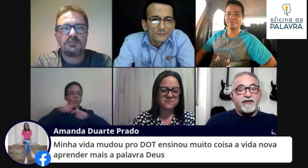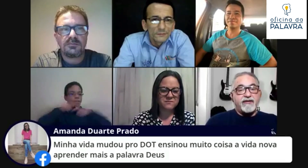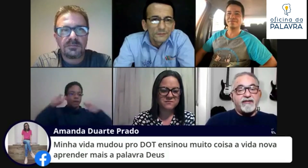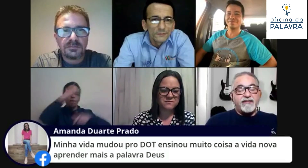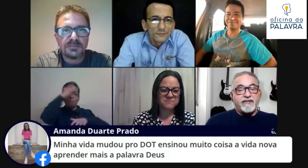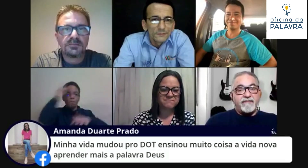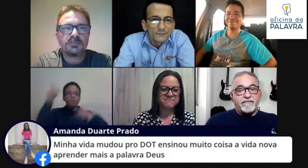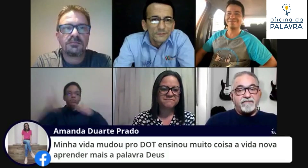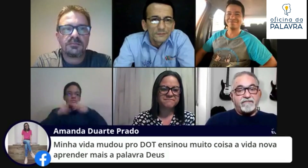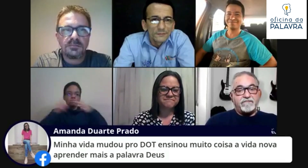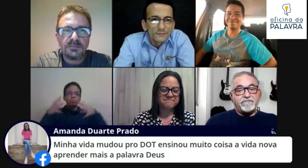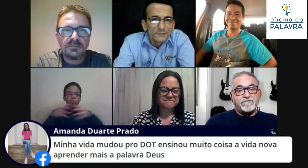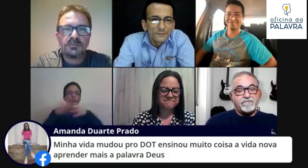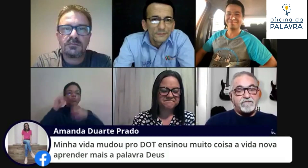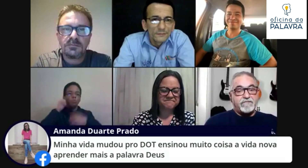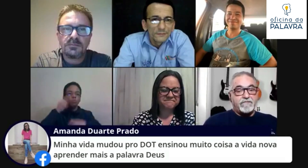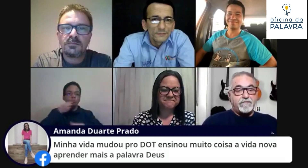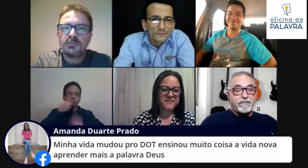né?